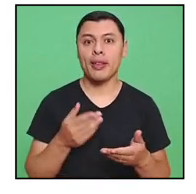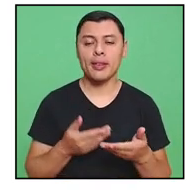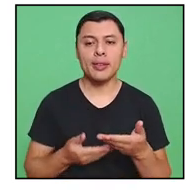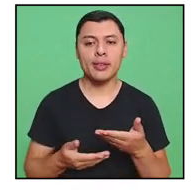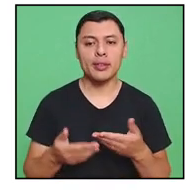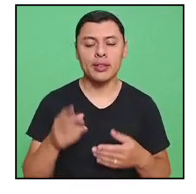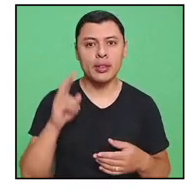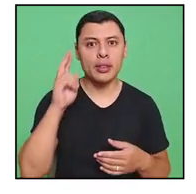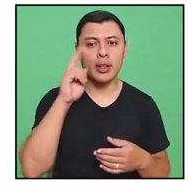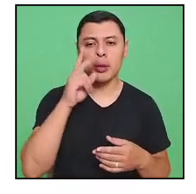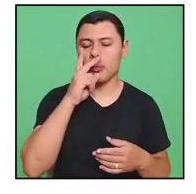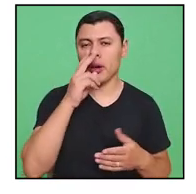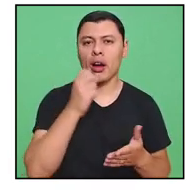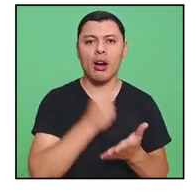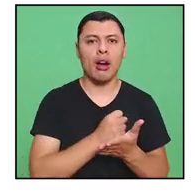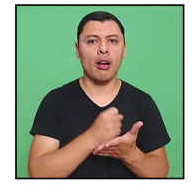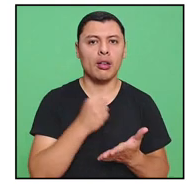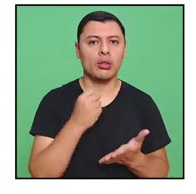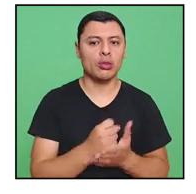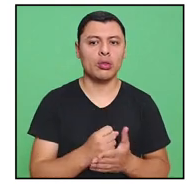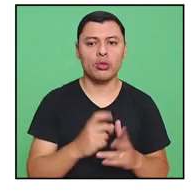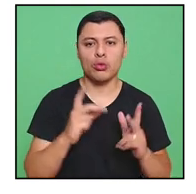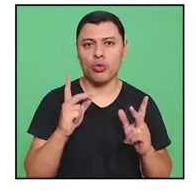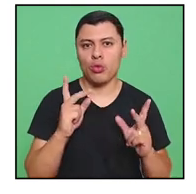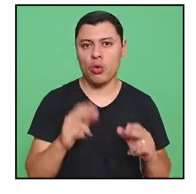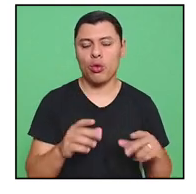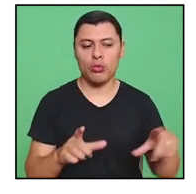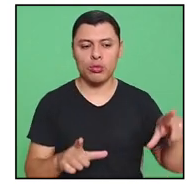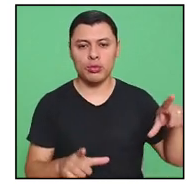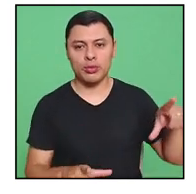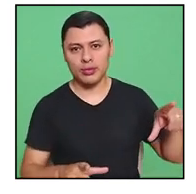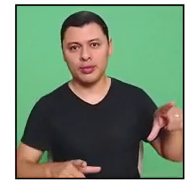um cartório na hora de registrar